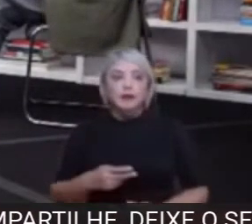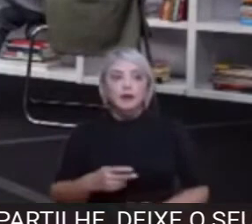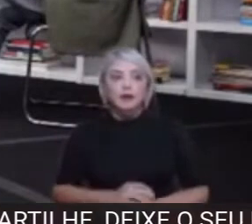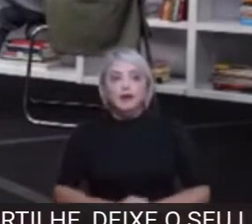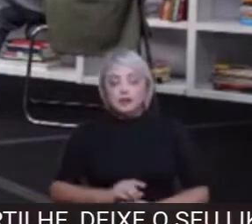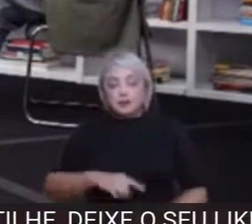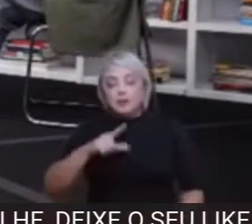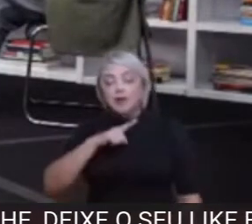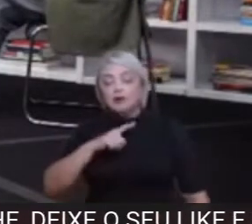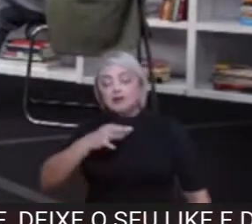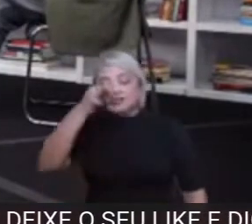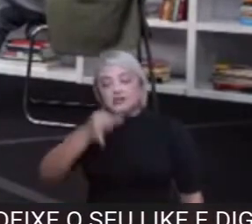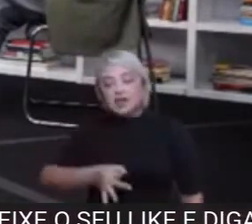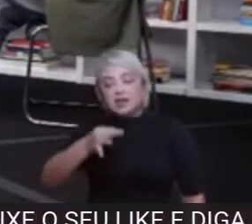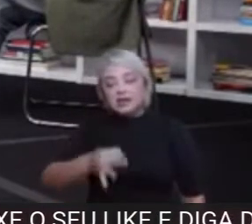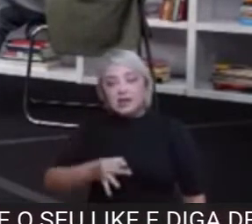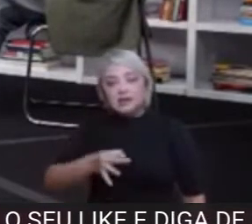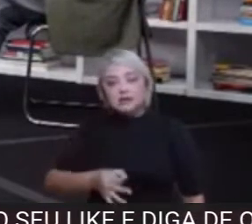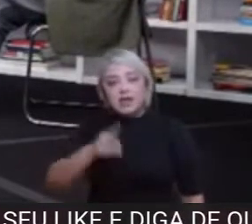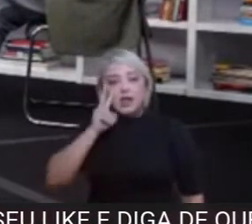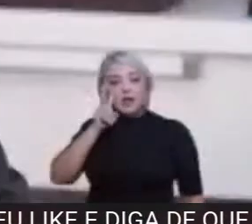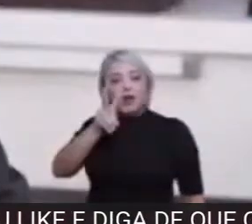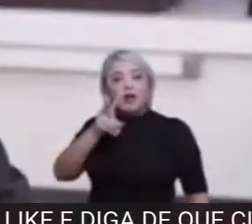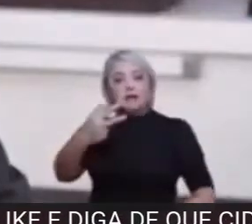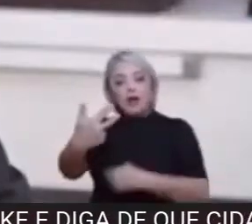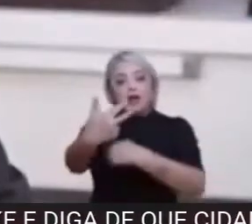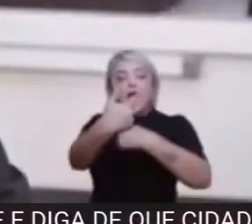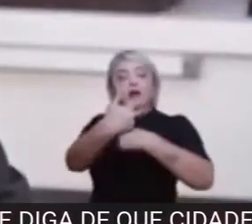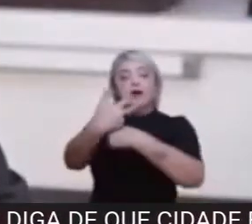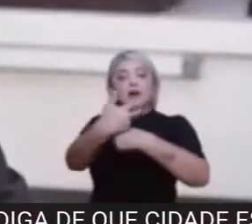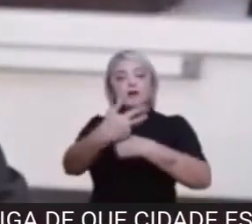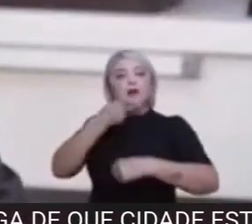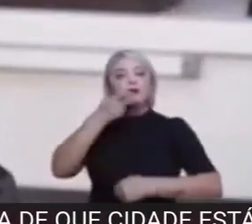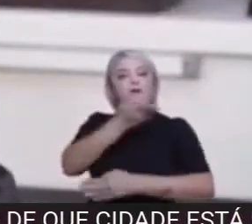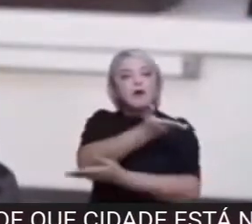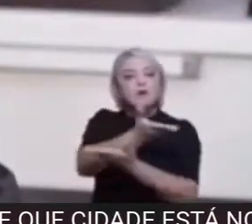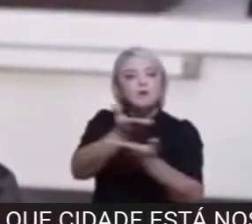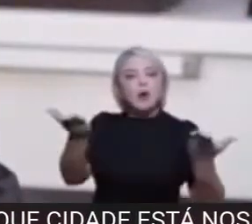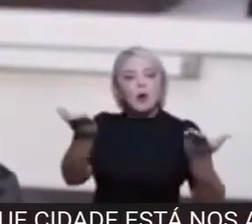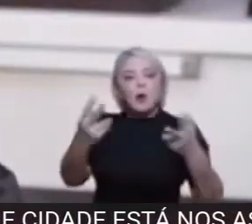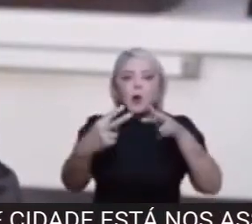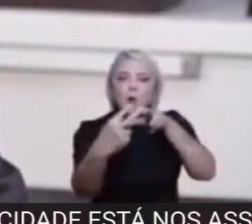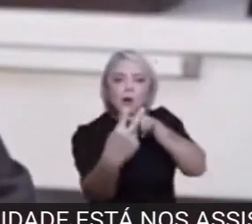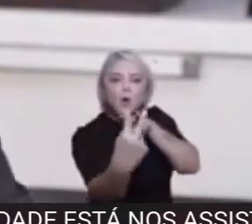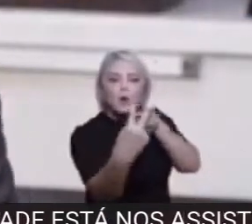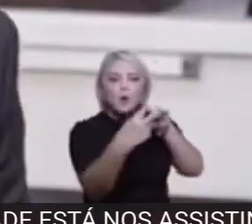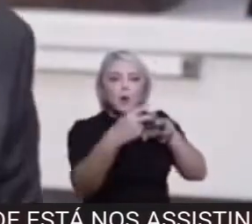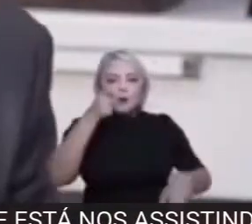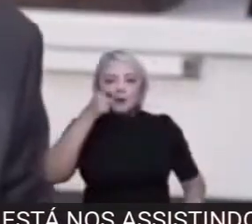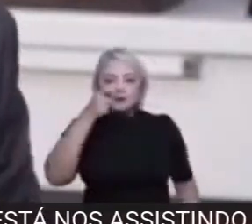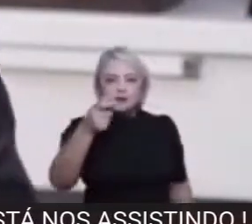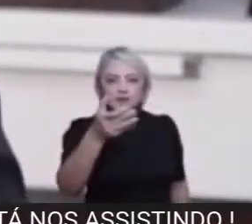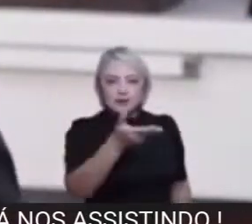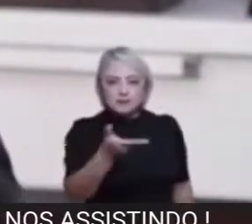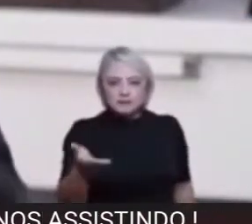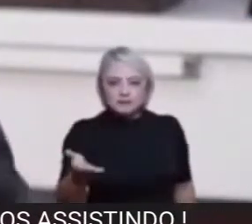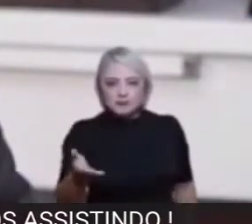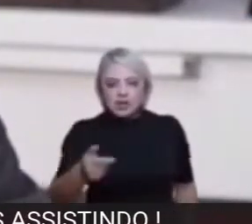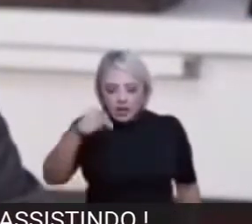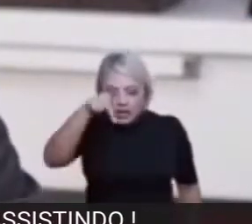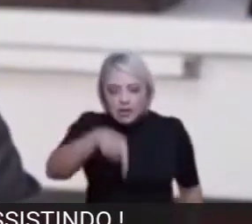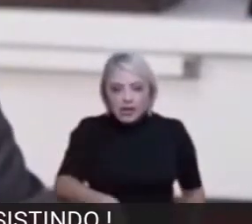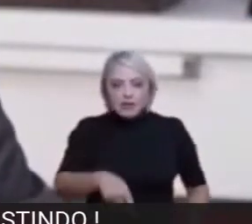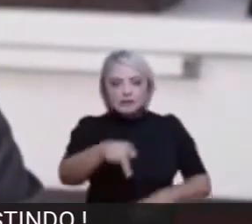seguinte, eu vou falar olhando para a câmera, porque eu quero falar com o olho da pessoa que está me assistindo. Nesse país, as